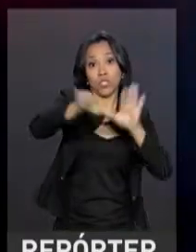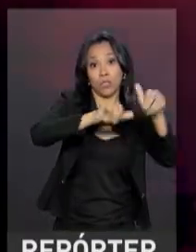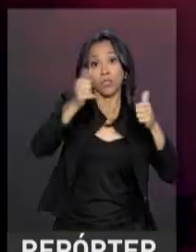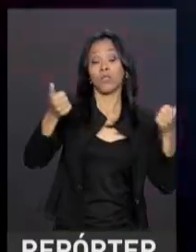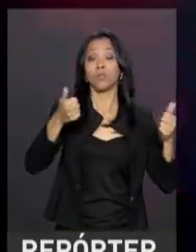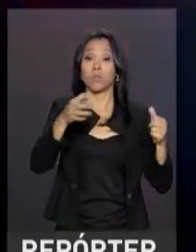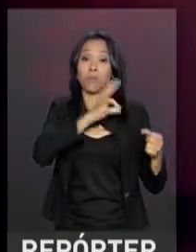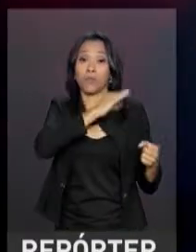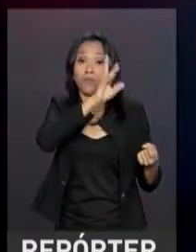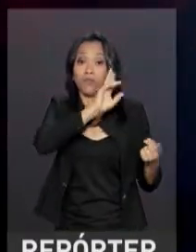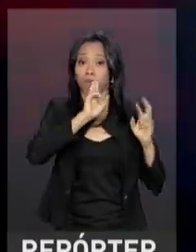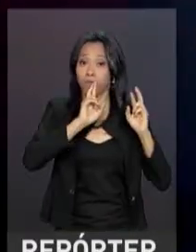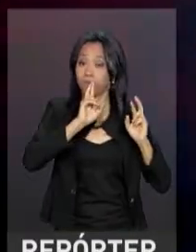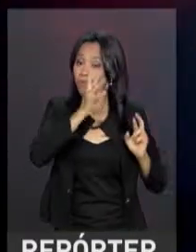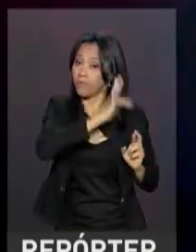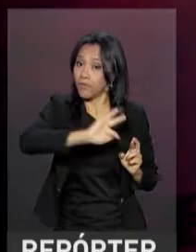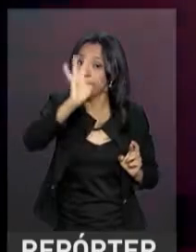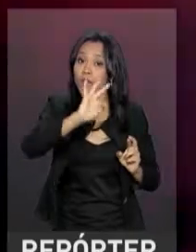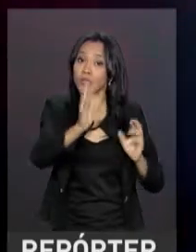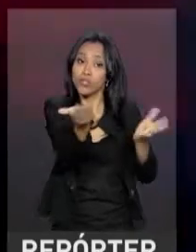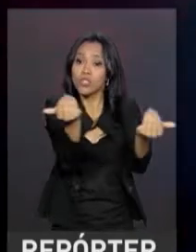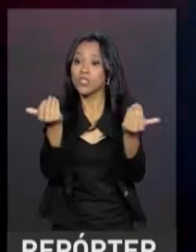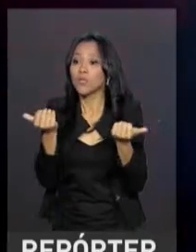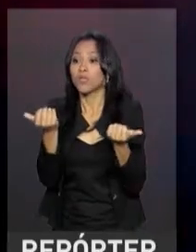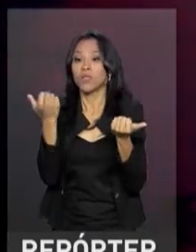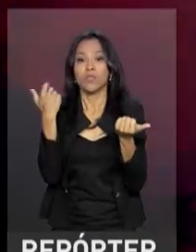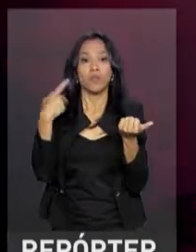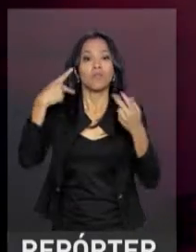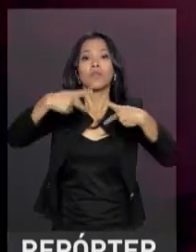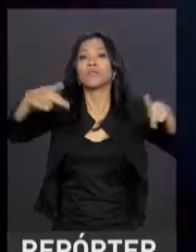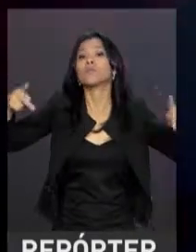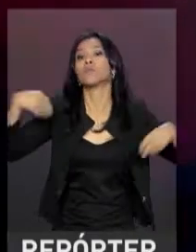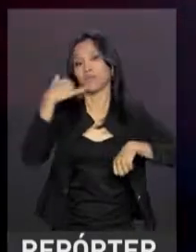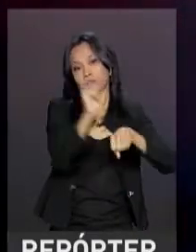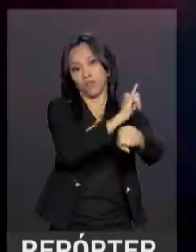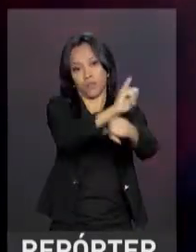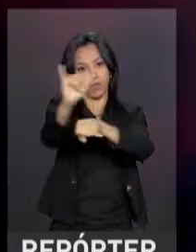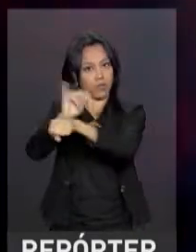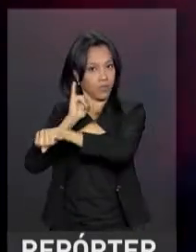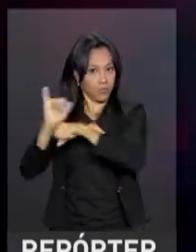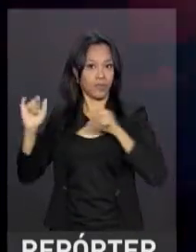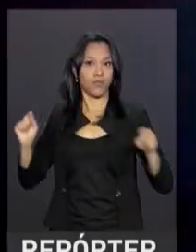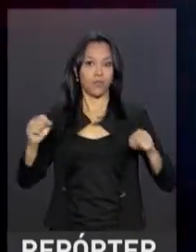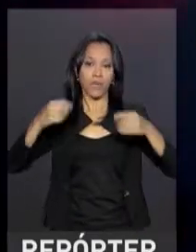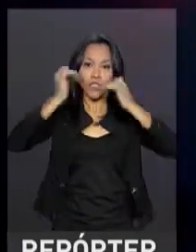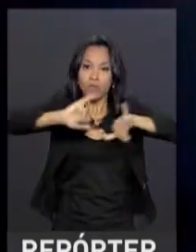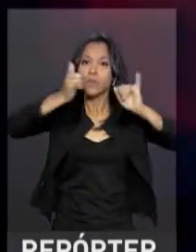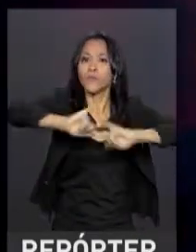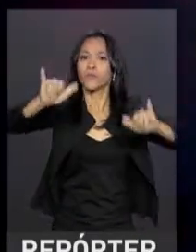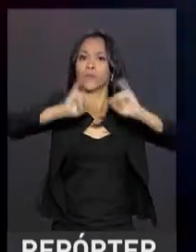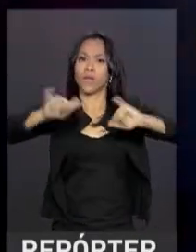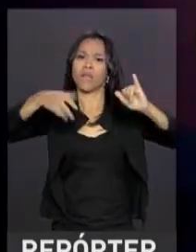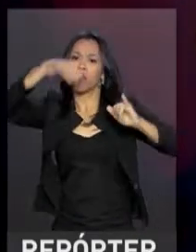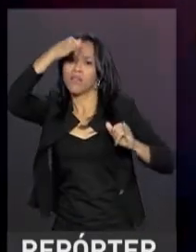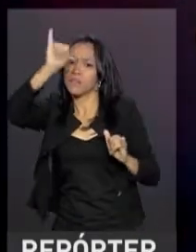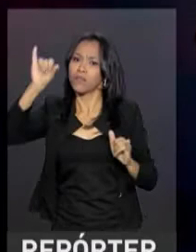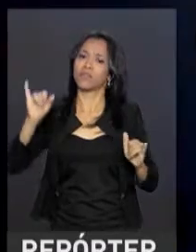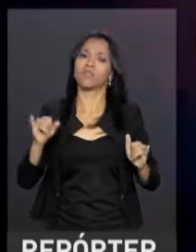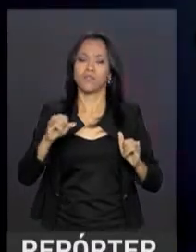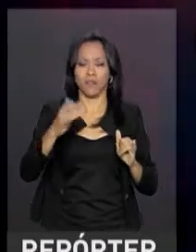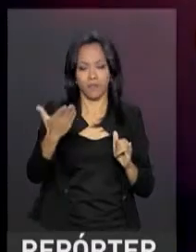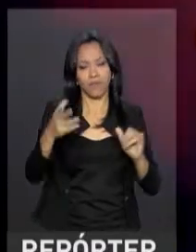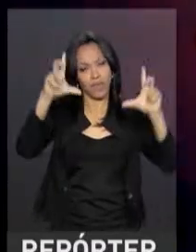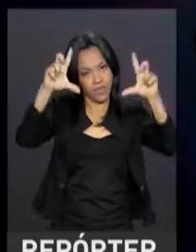Federal, todas as demais, para que a gente possa promover, cada qual na sua função, mas campanhas efetivas que visem